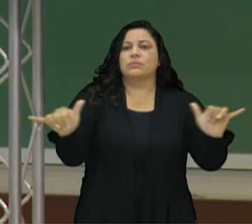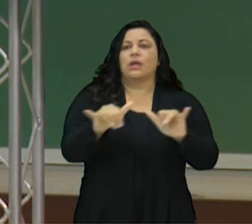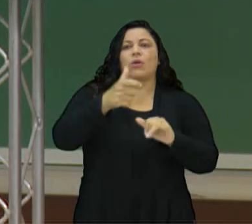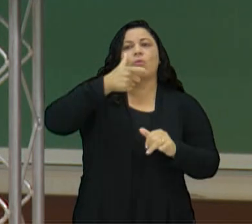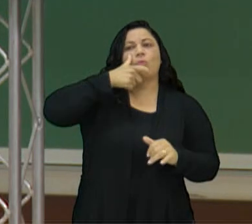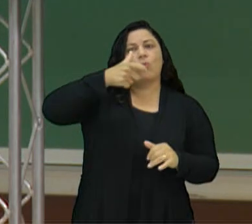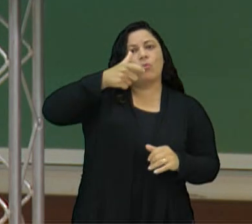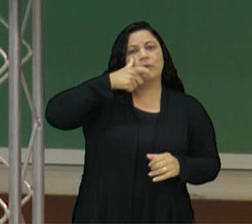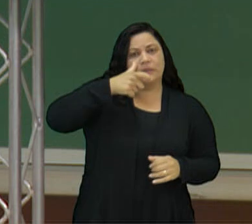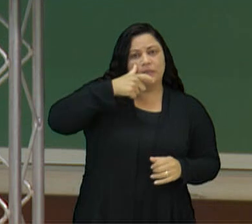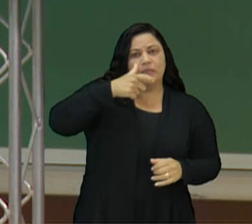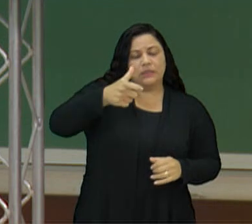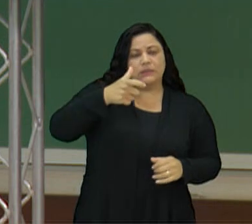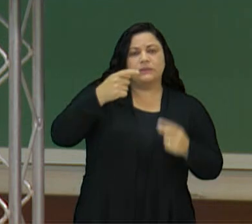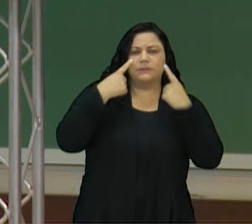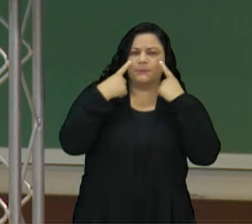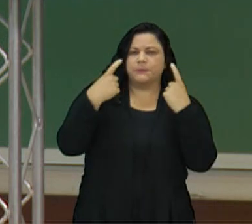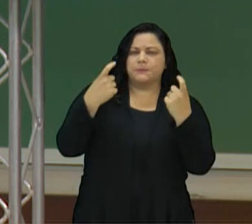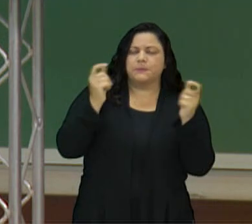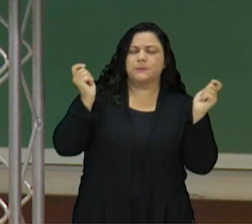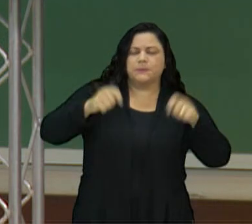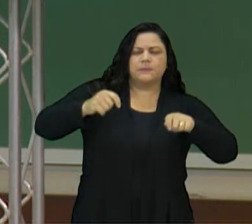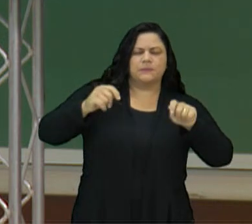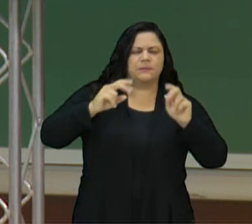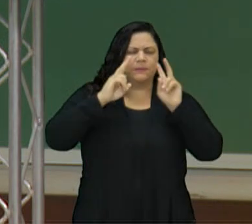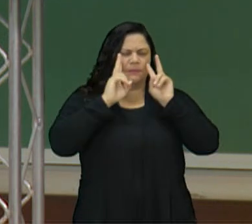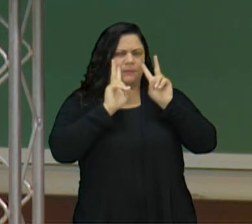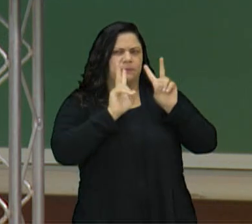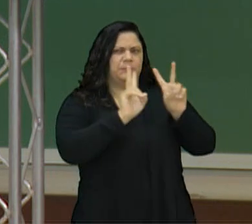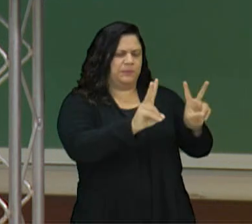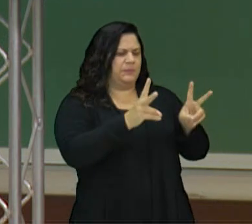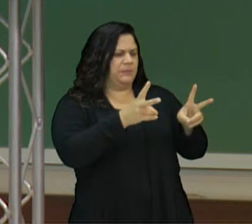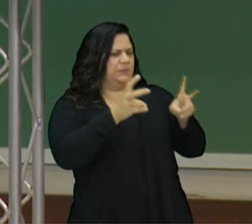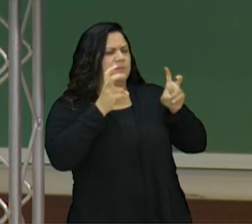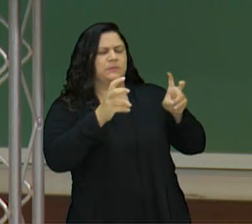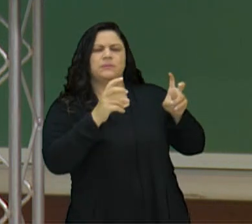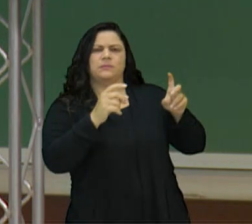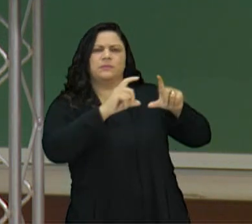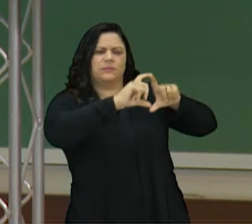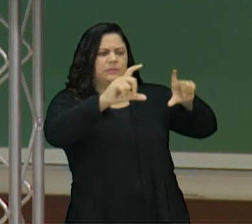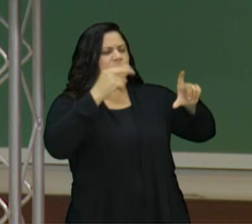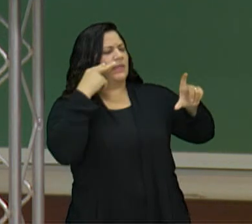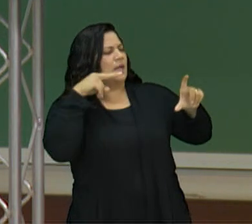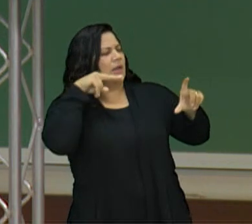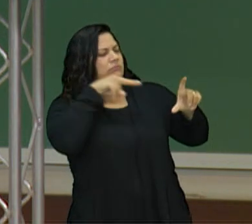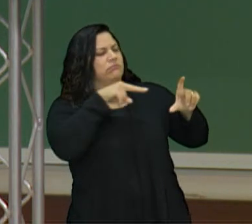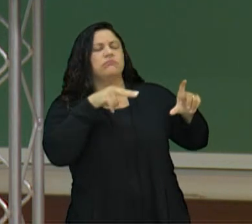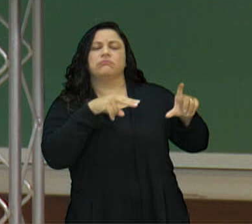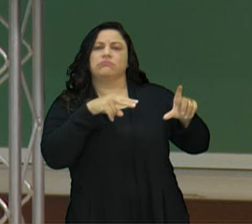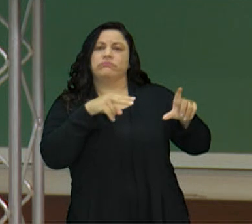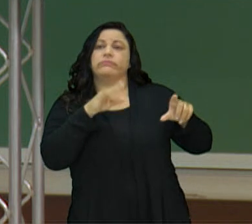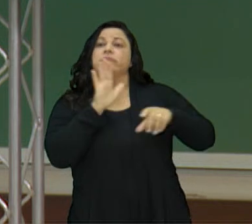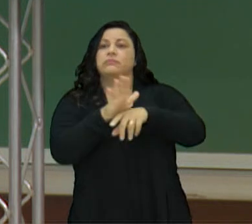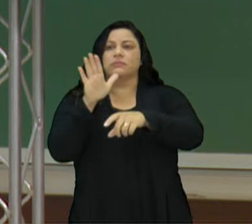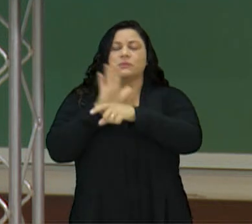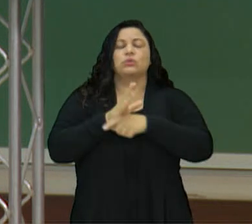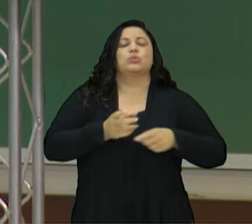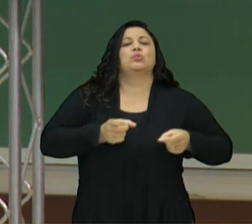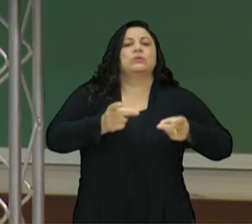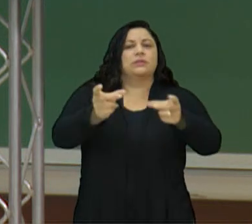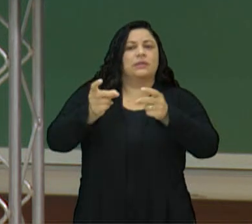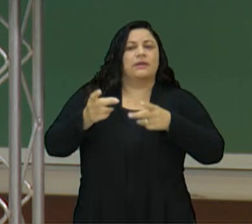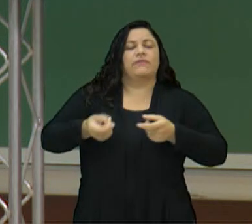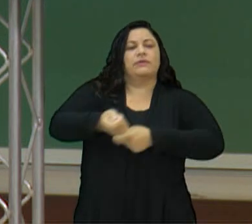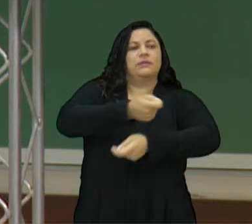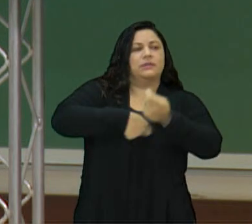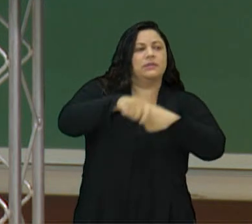interessante, atrativo, que chame bastante a atenção e que aí acabe ajudando na venda ou na negociação